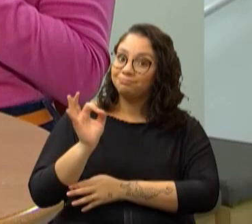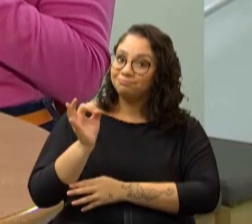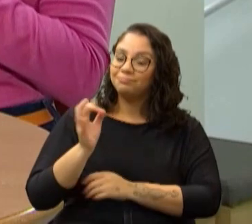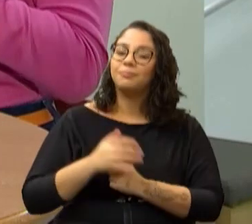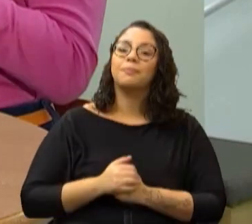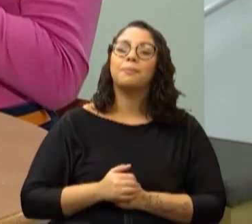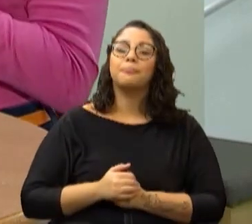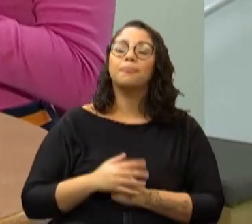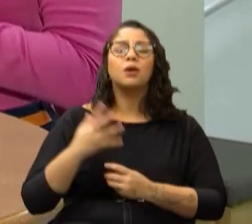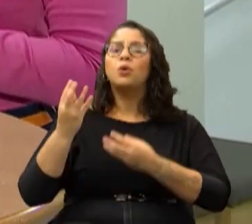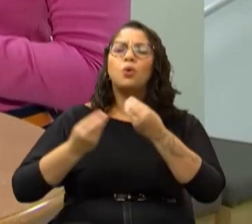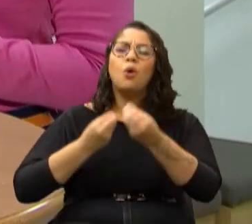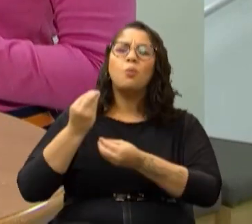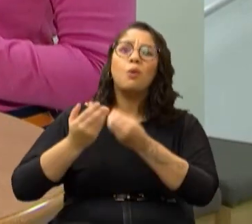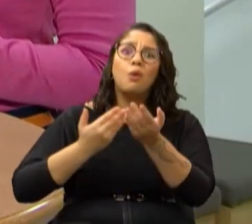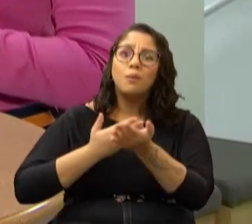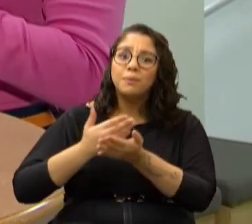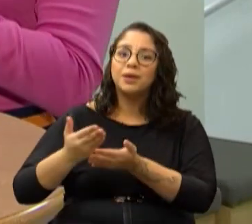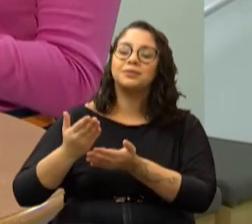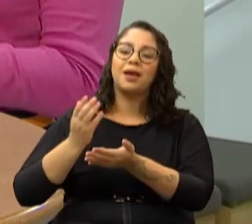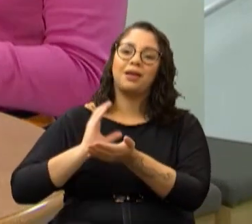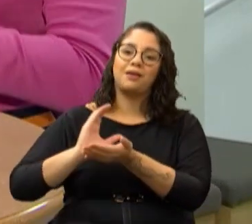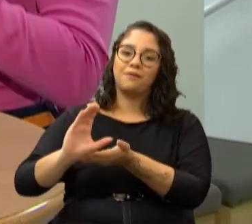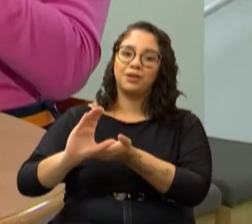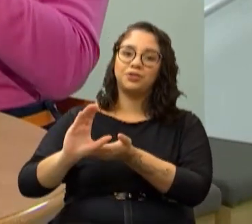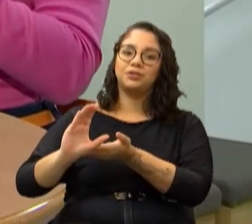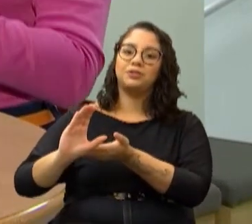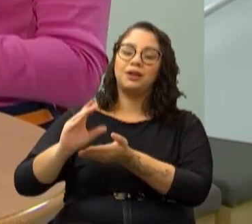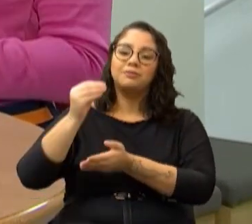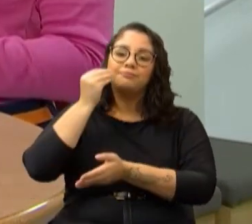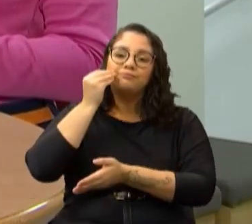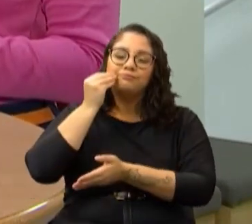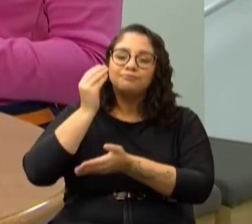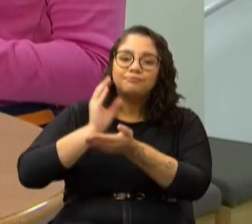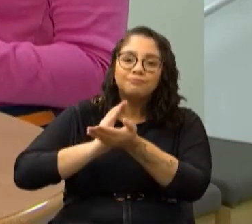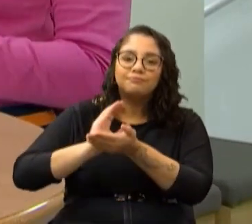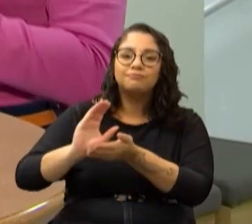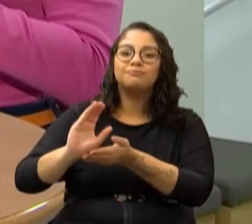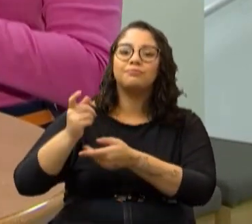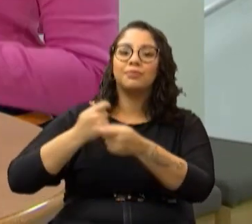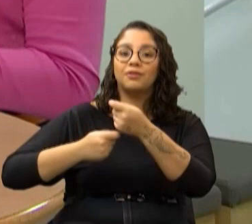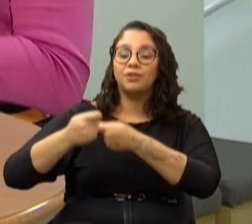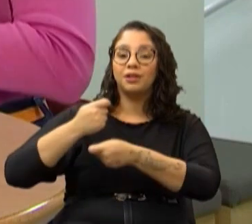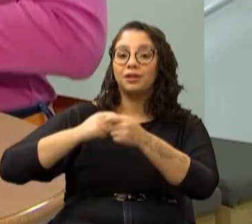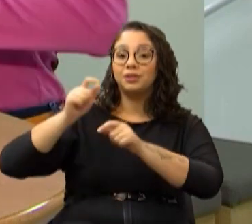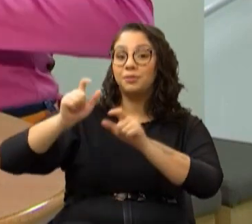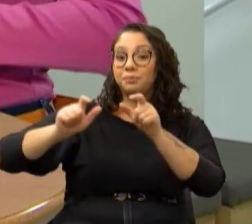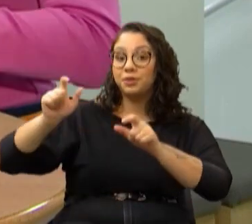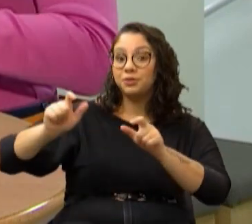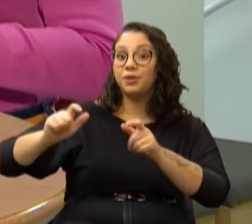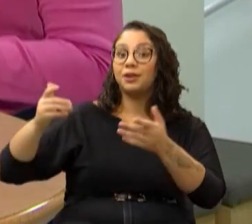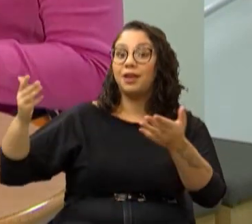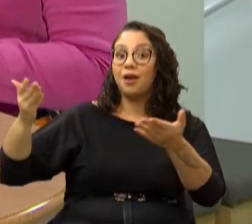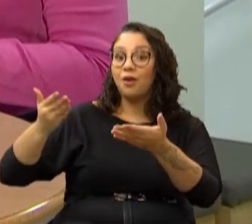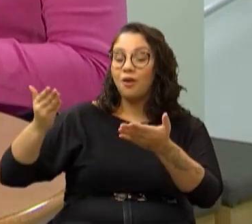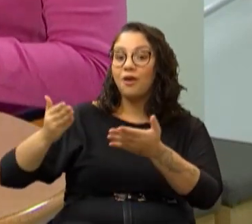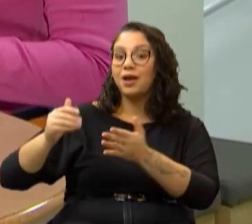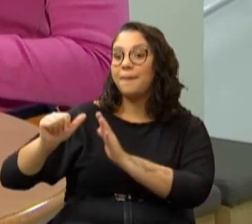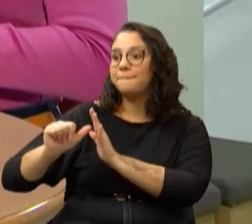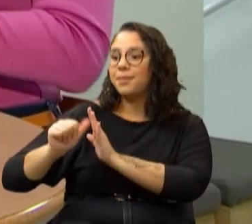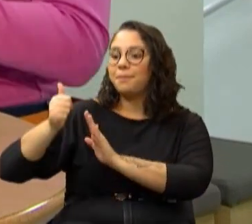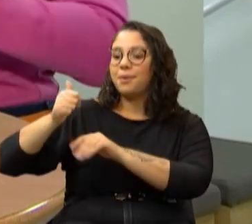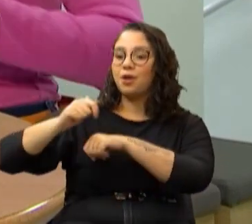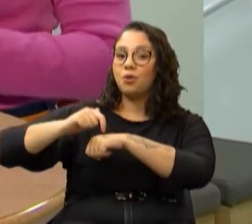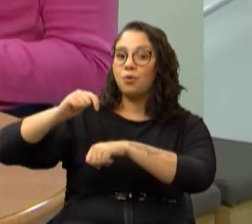né? Por onde começar a investir, a fazer essa aplicação financeira aí para quem vai colocar os